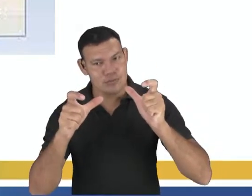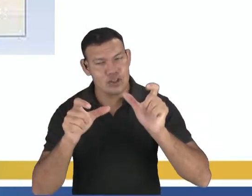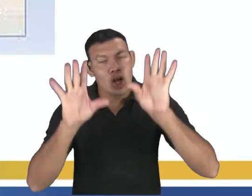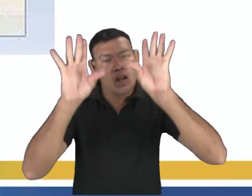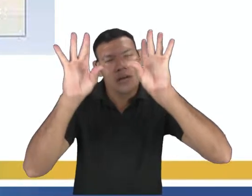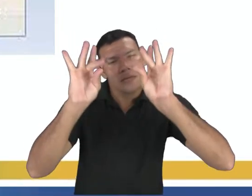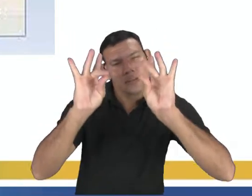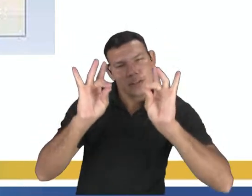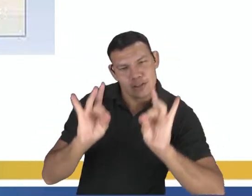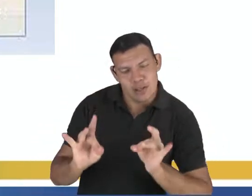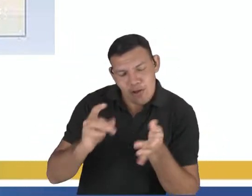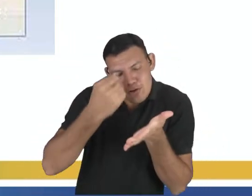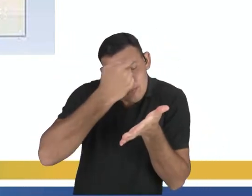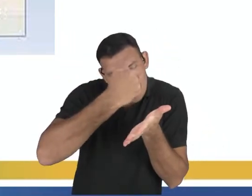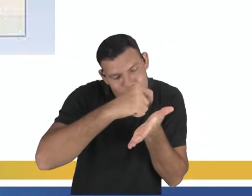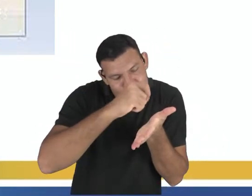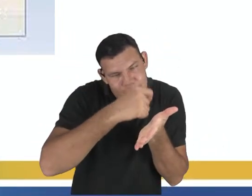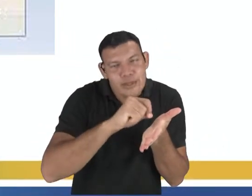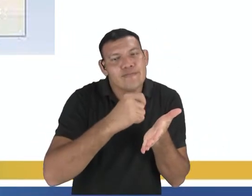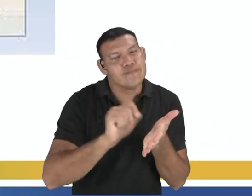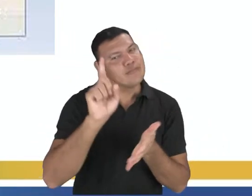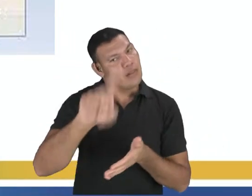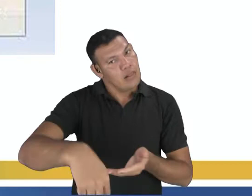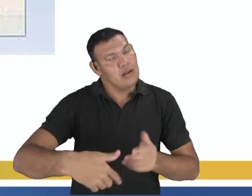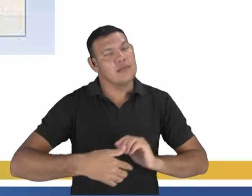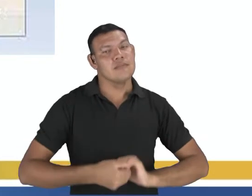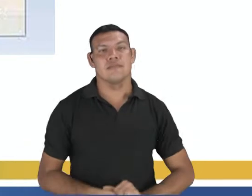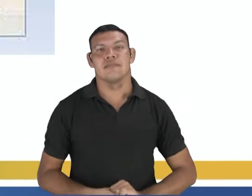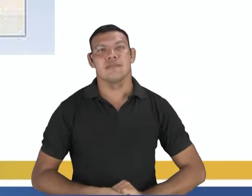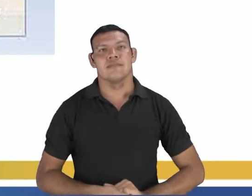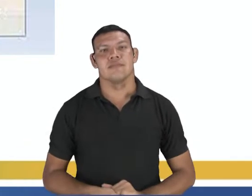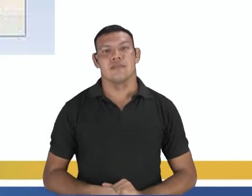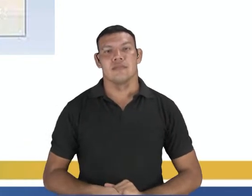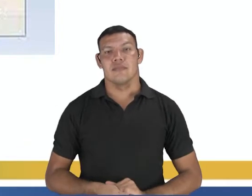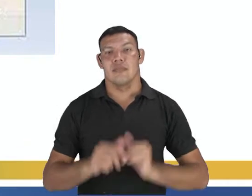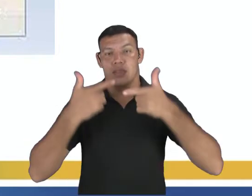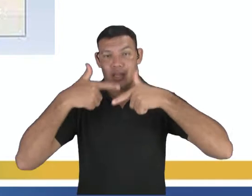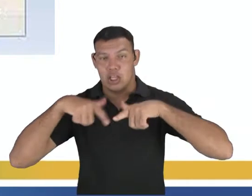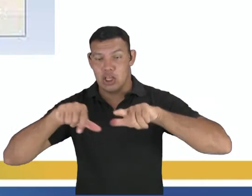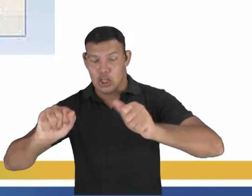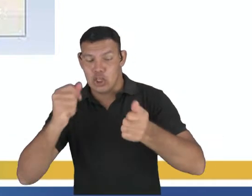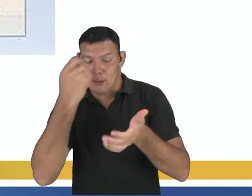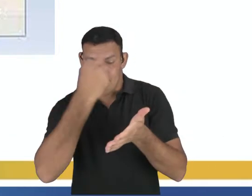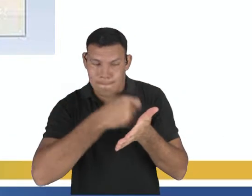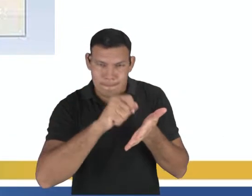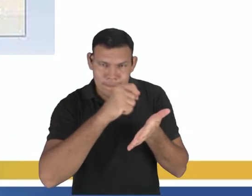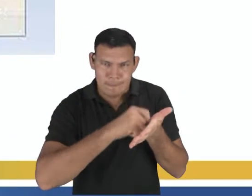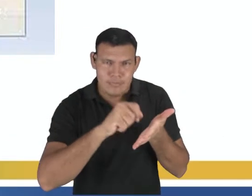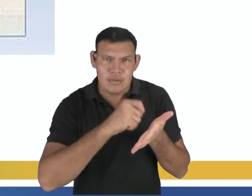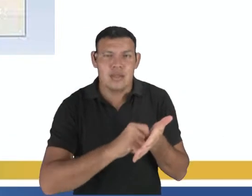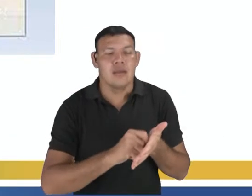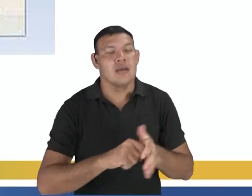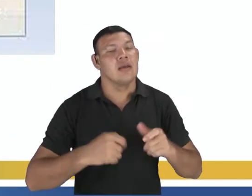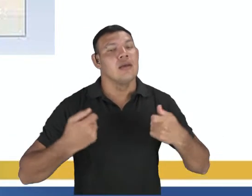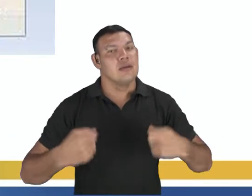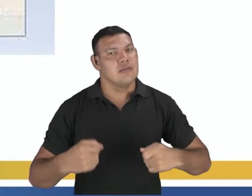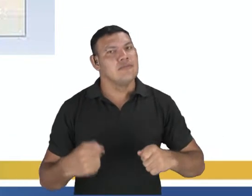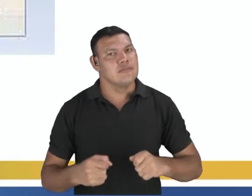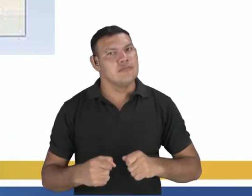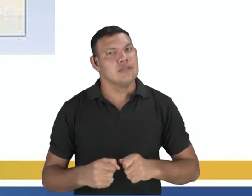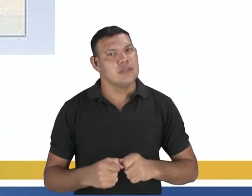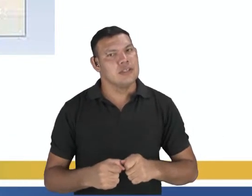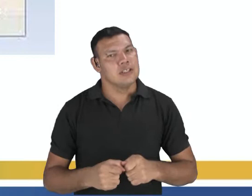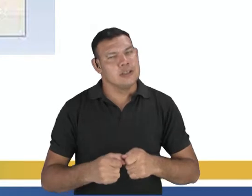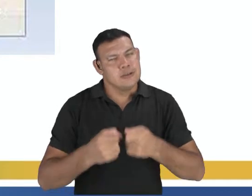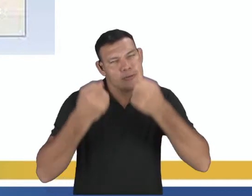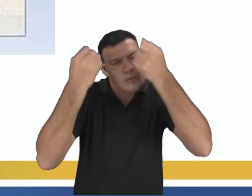nos detalhes. A escrita é detalhes. Vamos lá? Ó, na linguagem escrita, precisamos explicitar quase